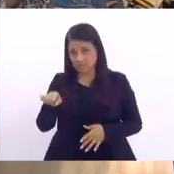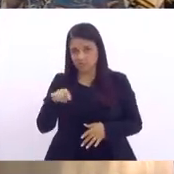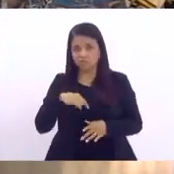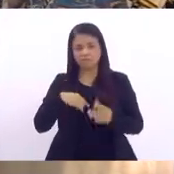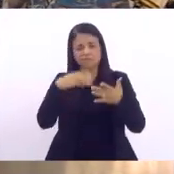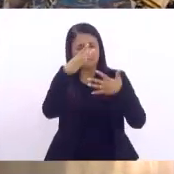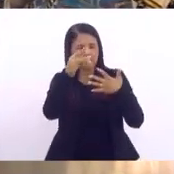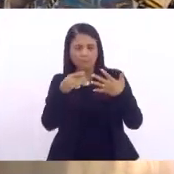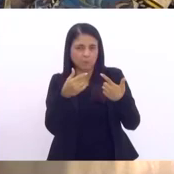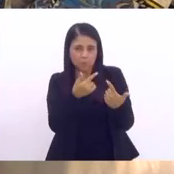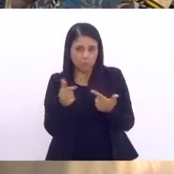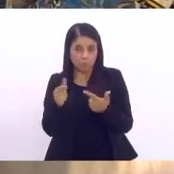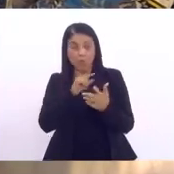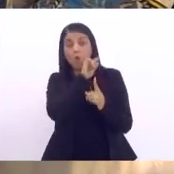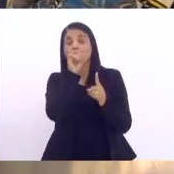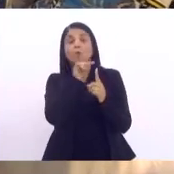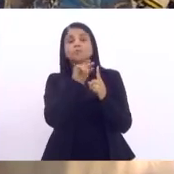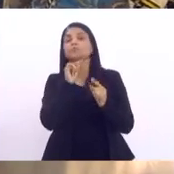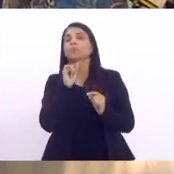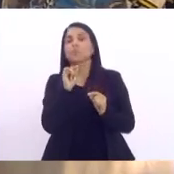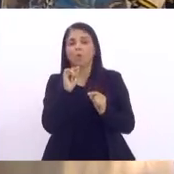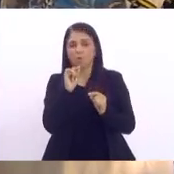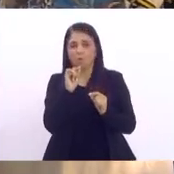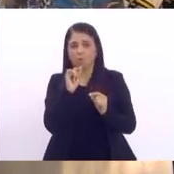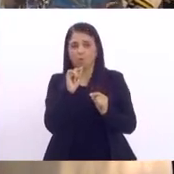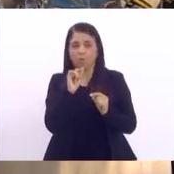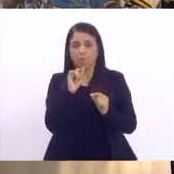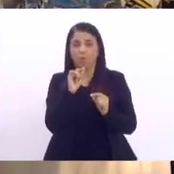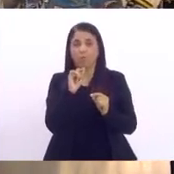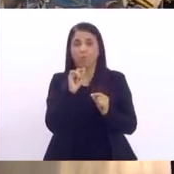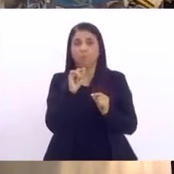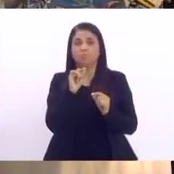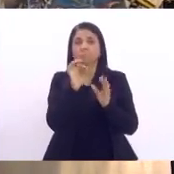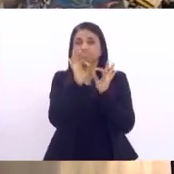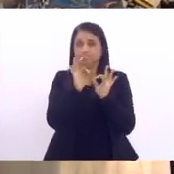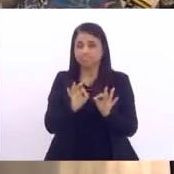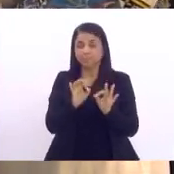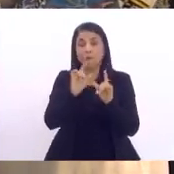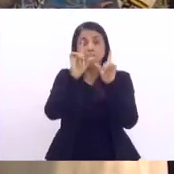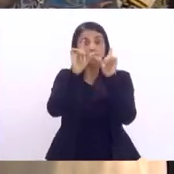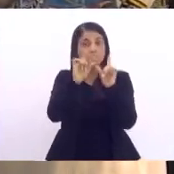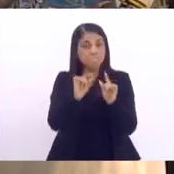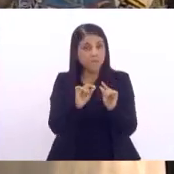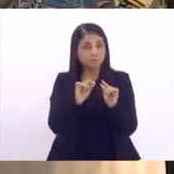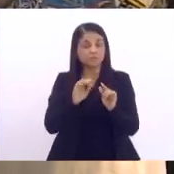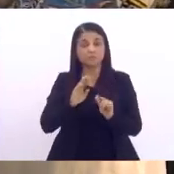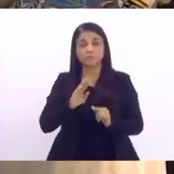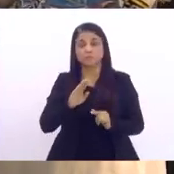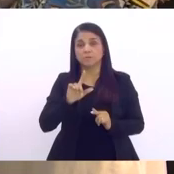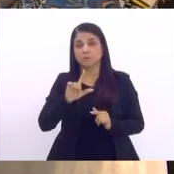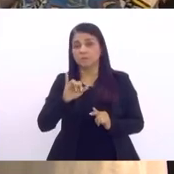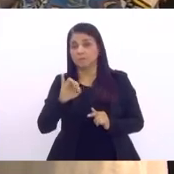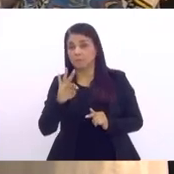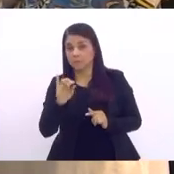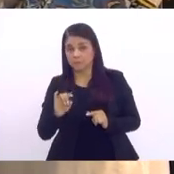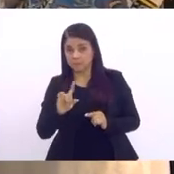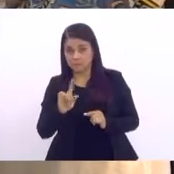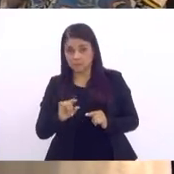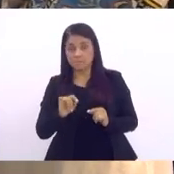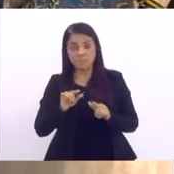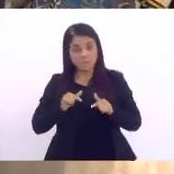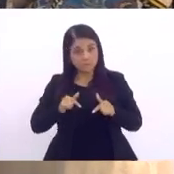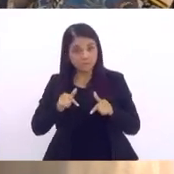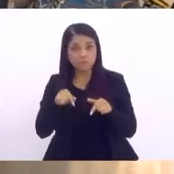lei? Era exatamente ter menos blitz e mais efetiva, porque é sempre no mesmo lado, os bandidos sabem onde é que tem